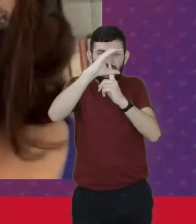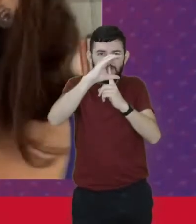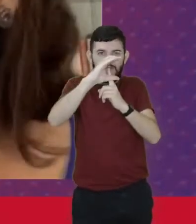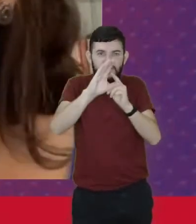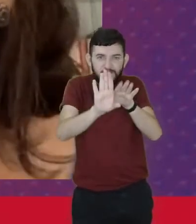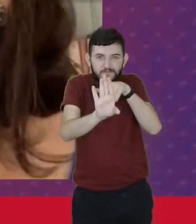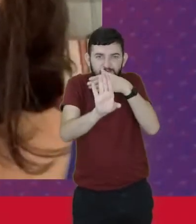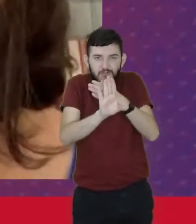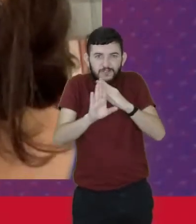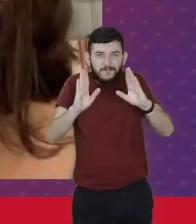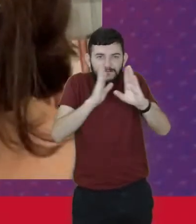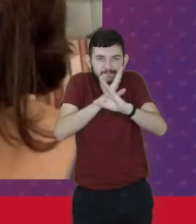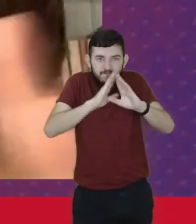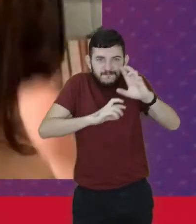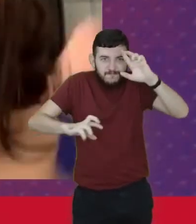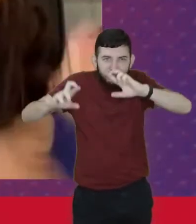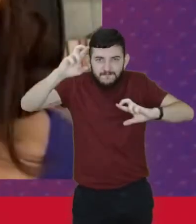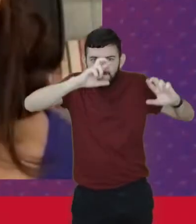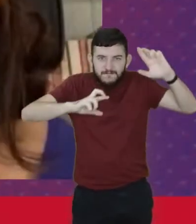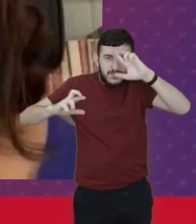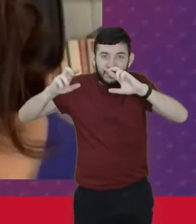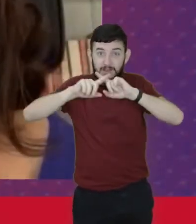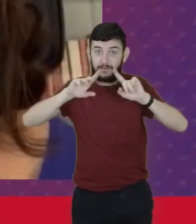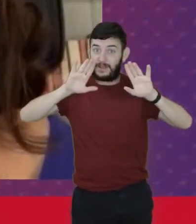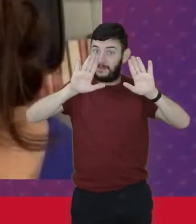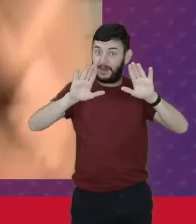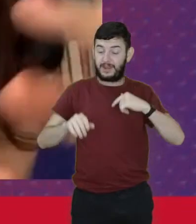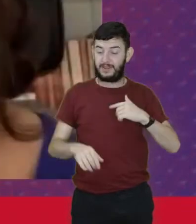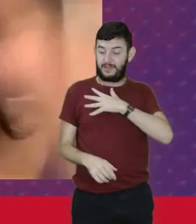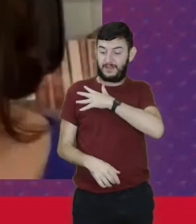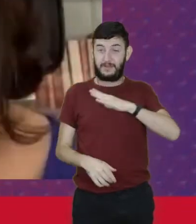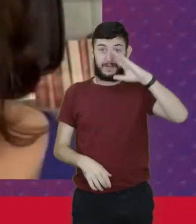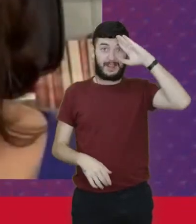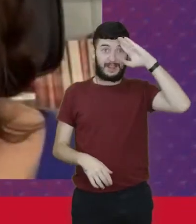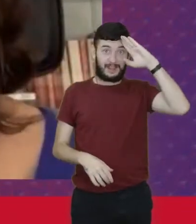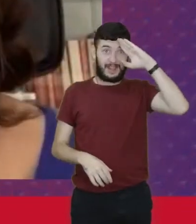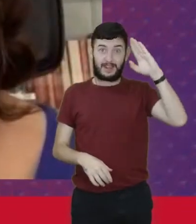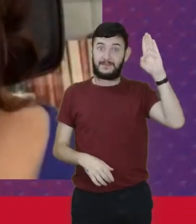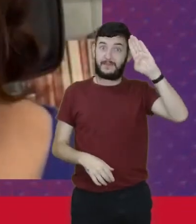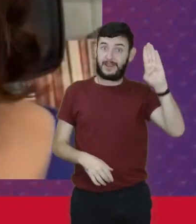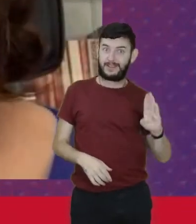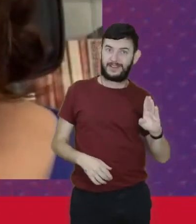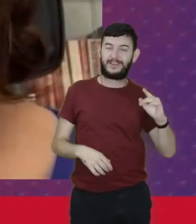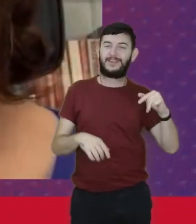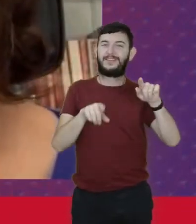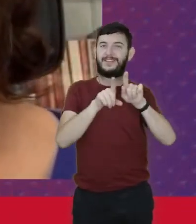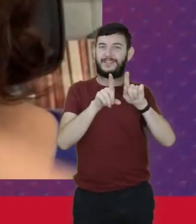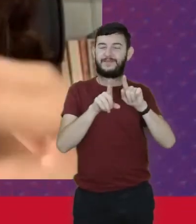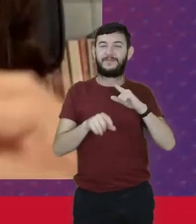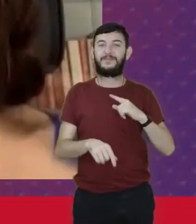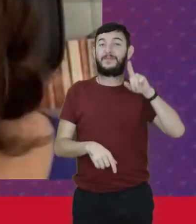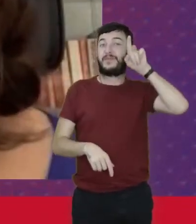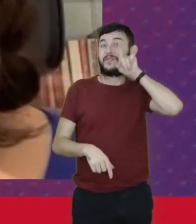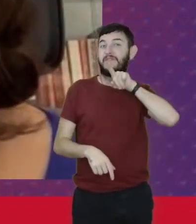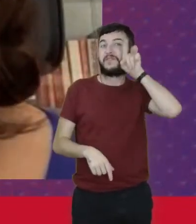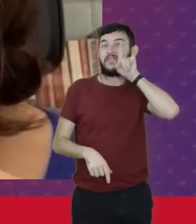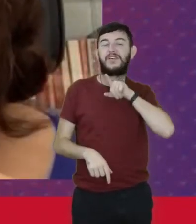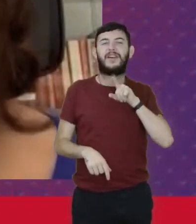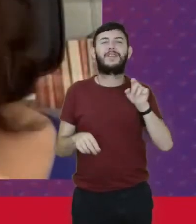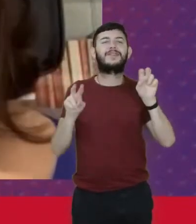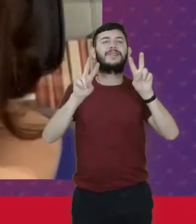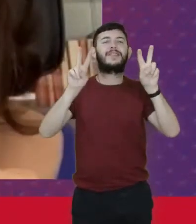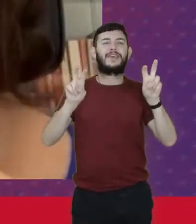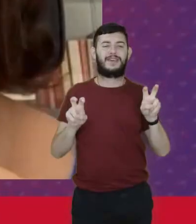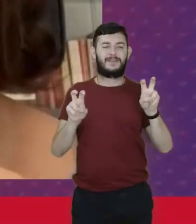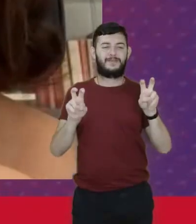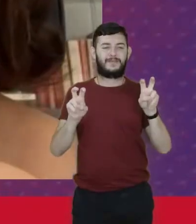Esses agentes, segundo os militares brasileiros e segundo a doutrina americana, eram os chamados inimigos